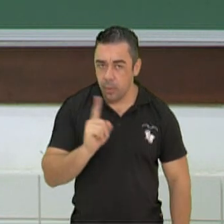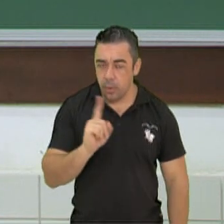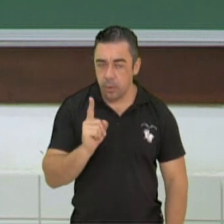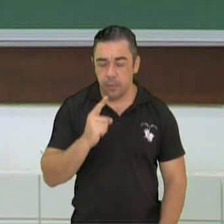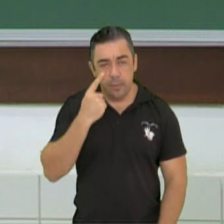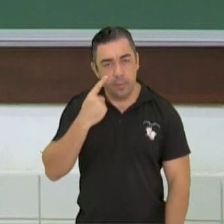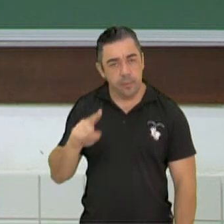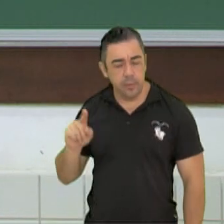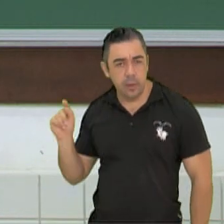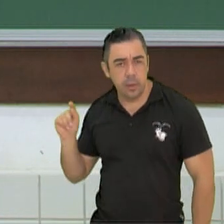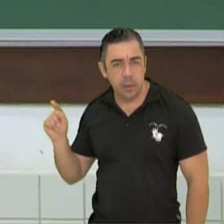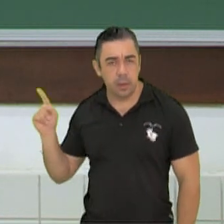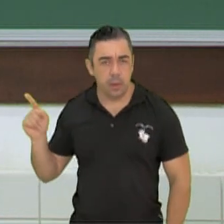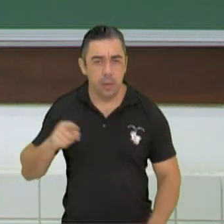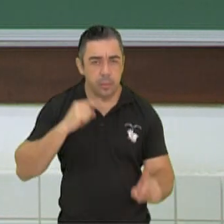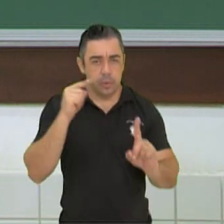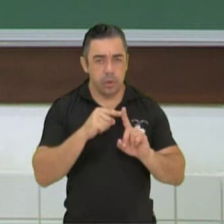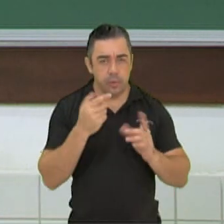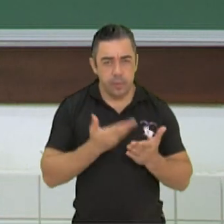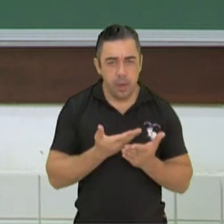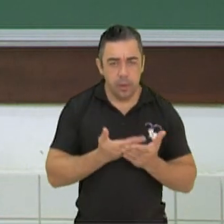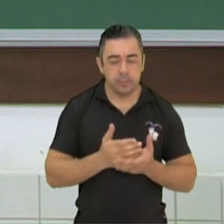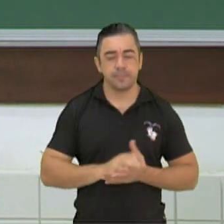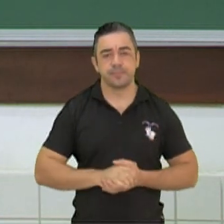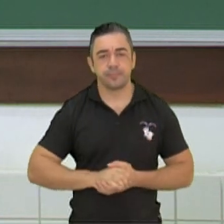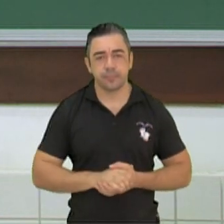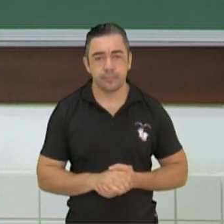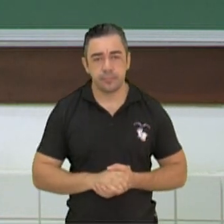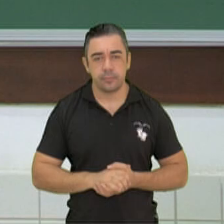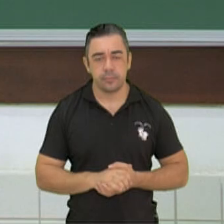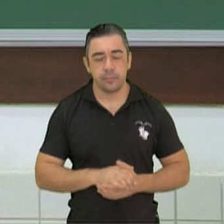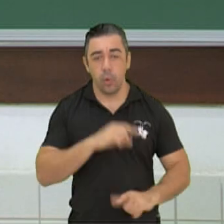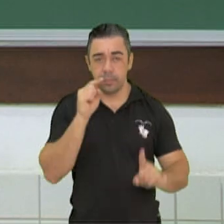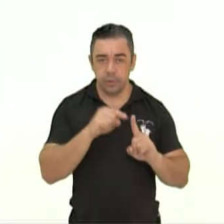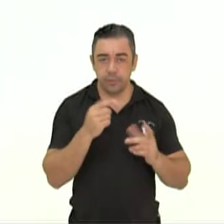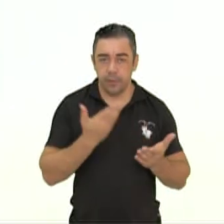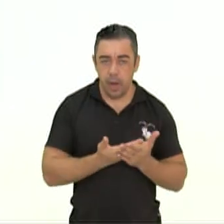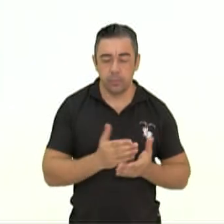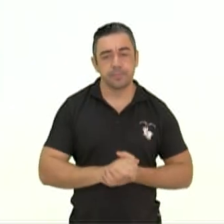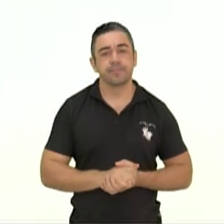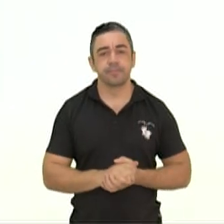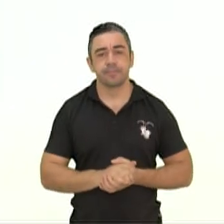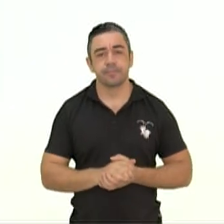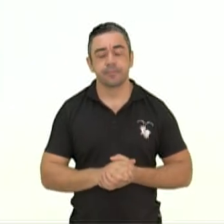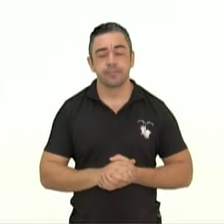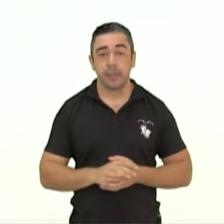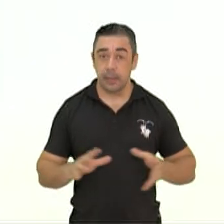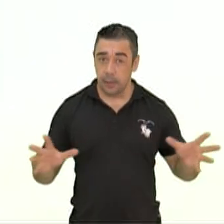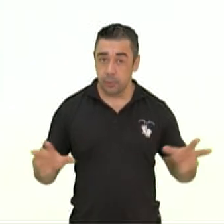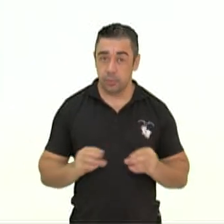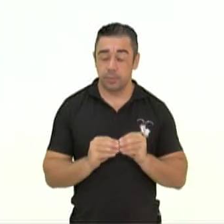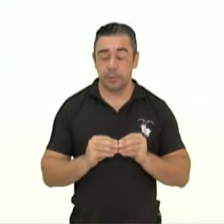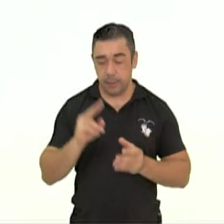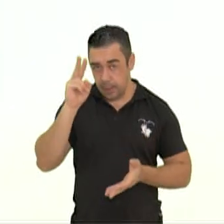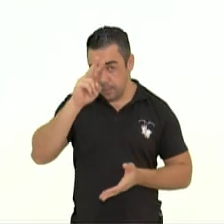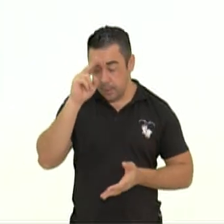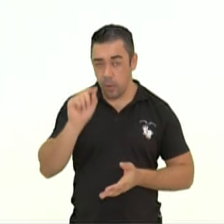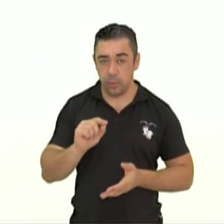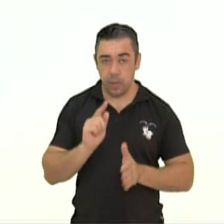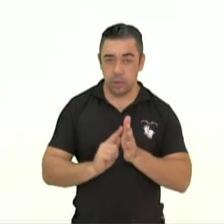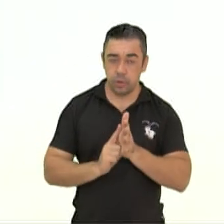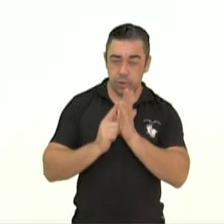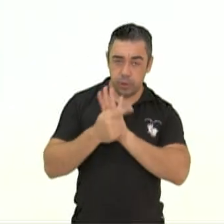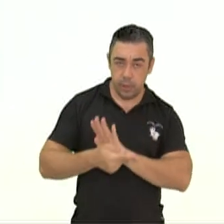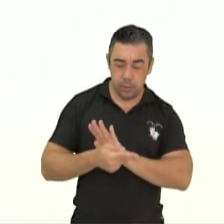Vamos verificar então os nossos objetivos? Então lá. Objetivos da aula: retomar os gêneros